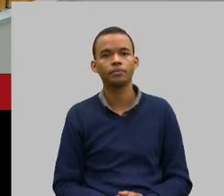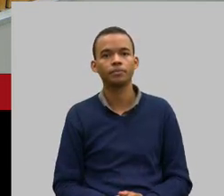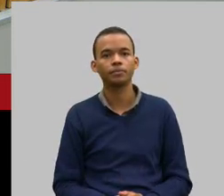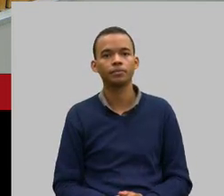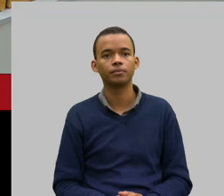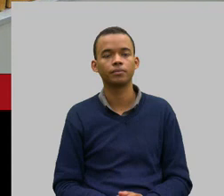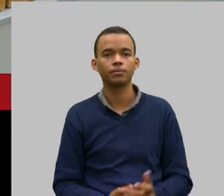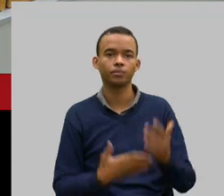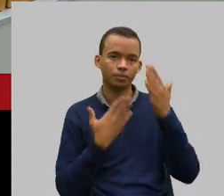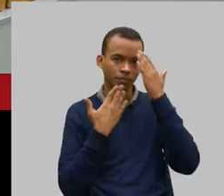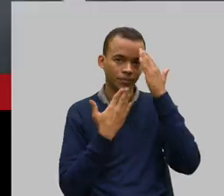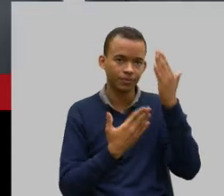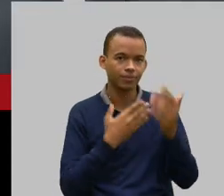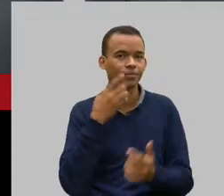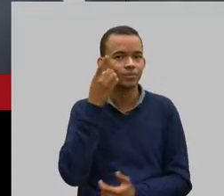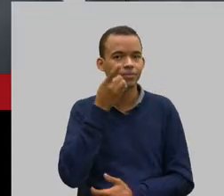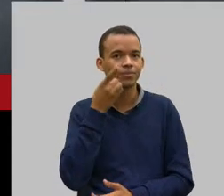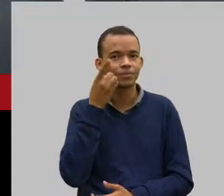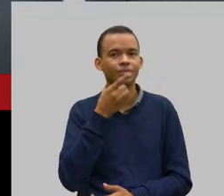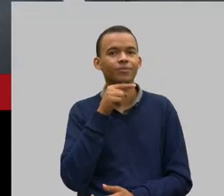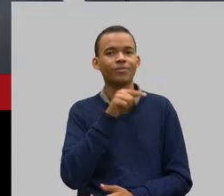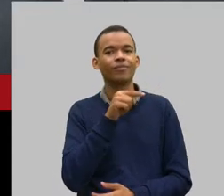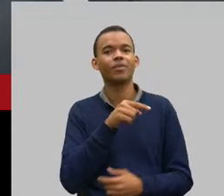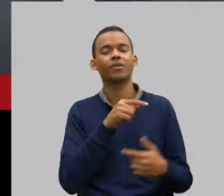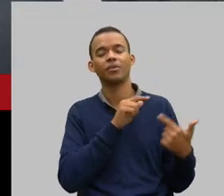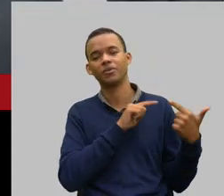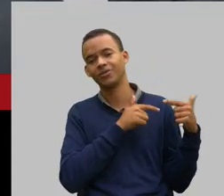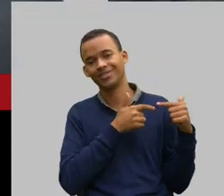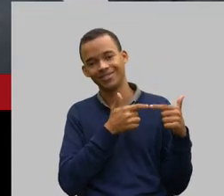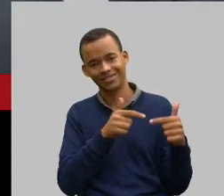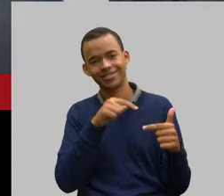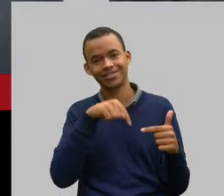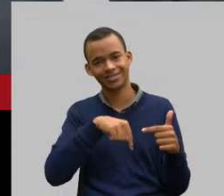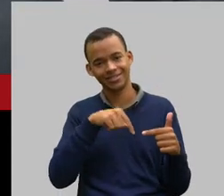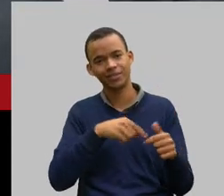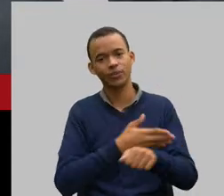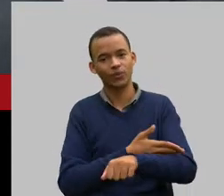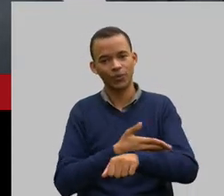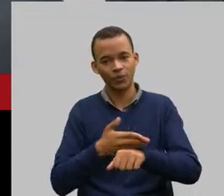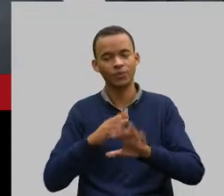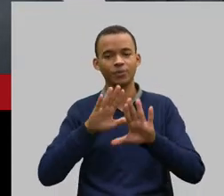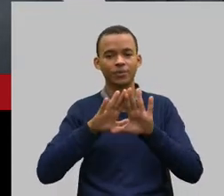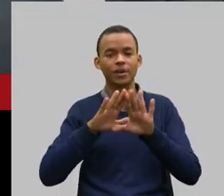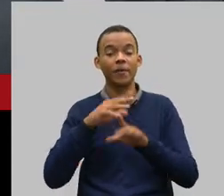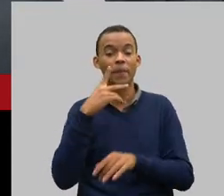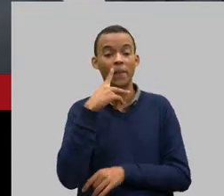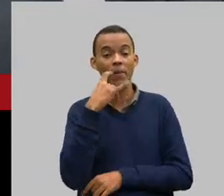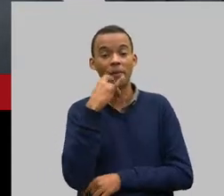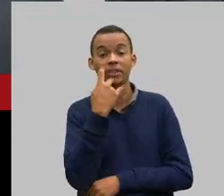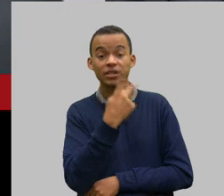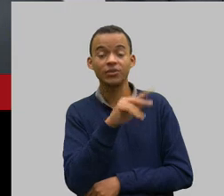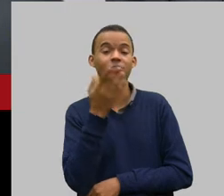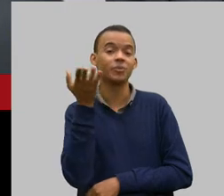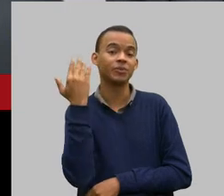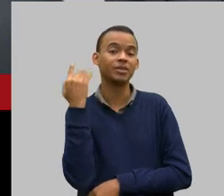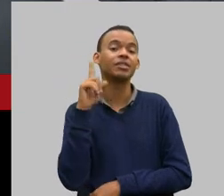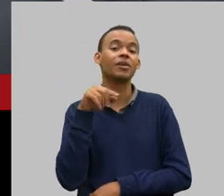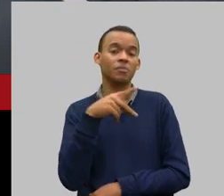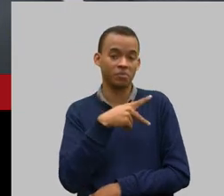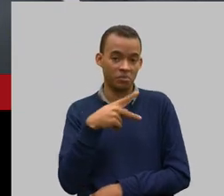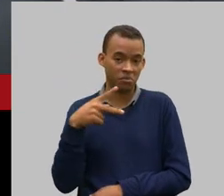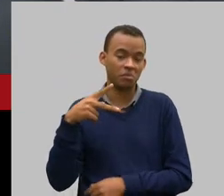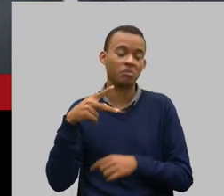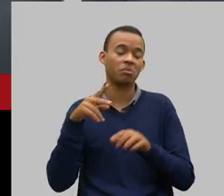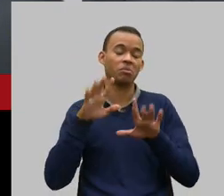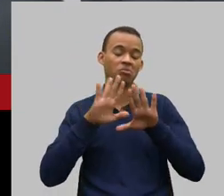nessa casa seu pai foi presidente dessa casa meu amigo Zé Santana e ele honra seu mandato então com a